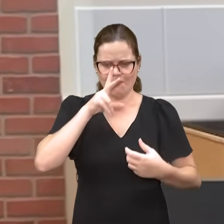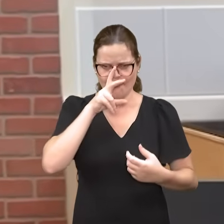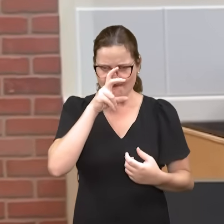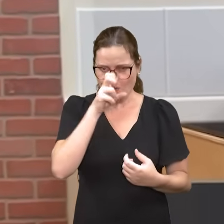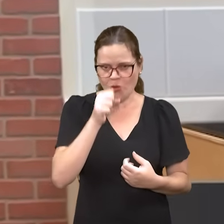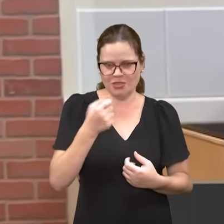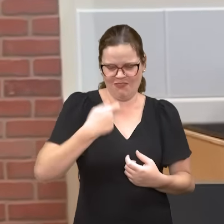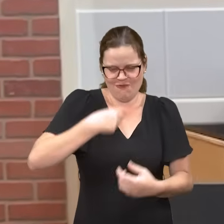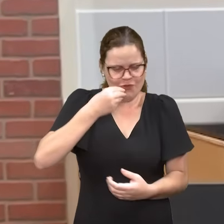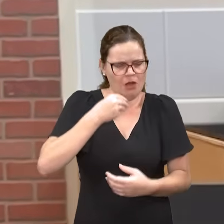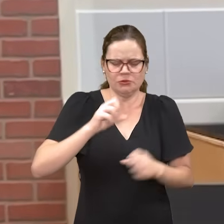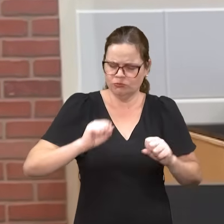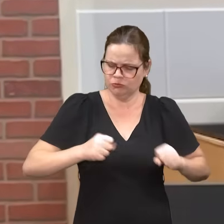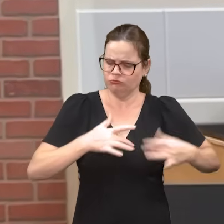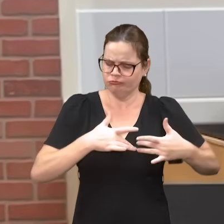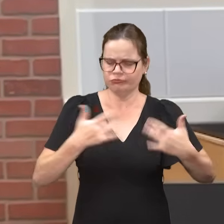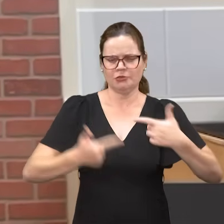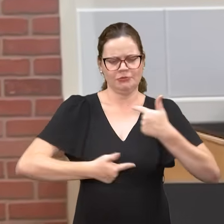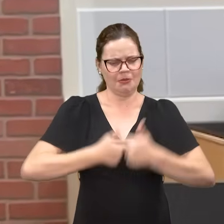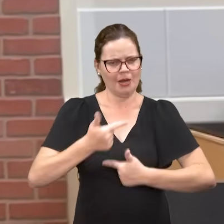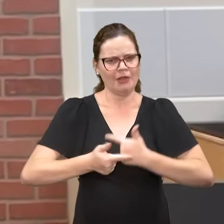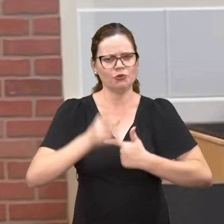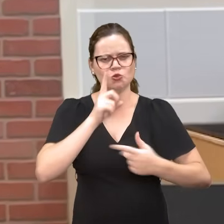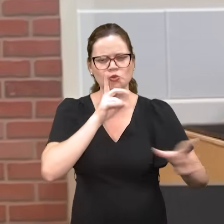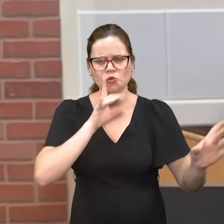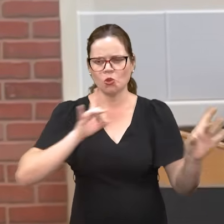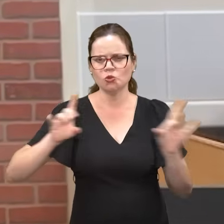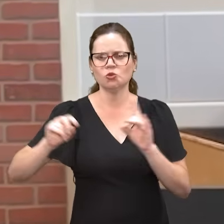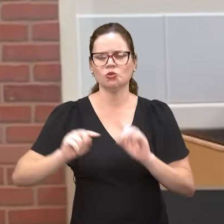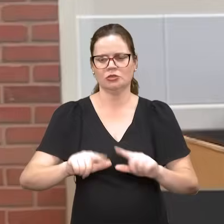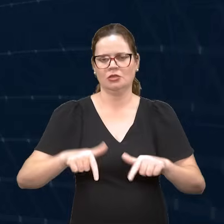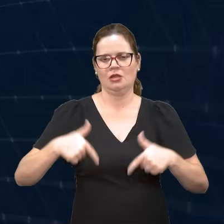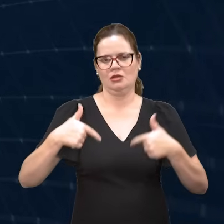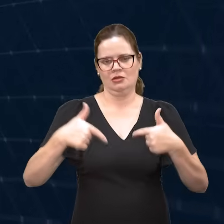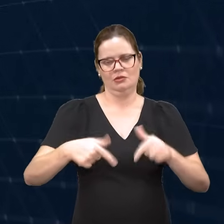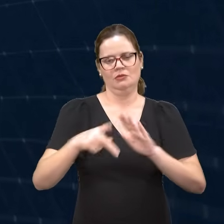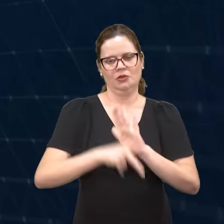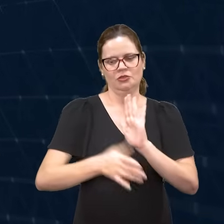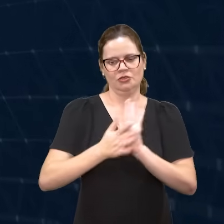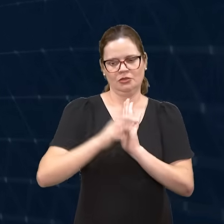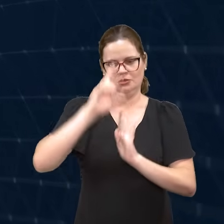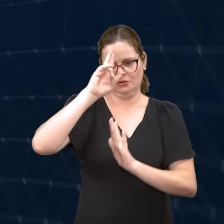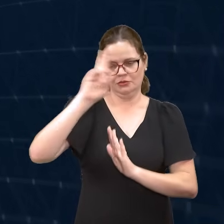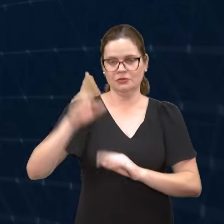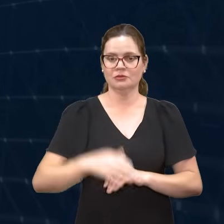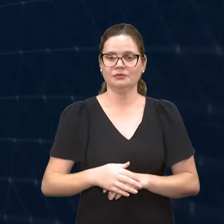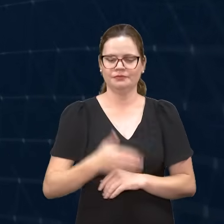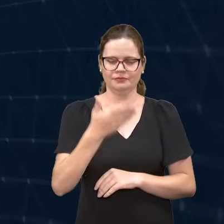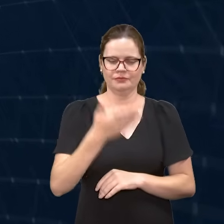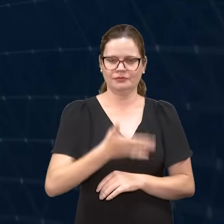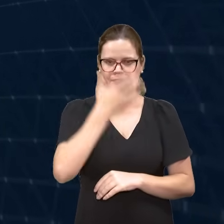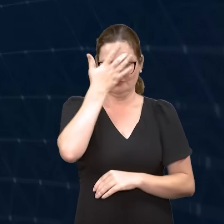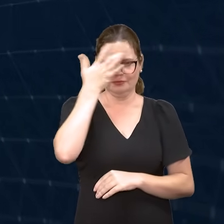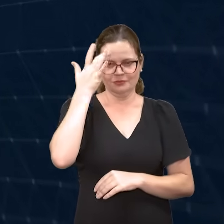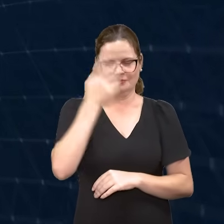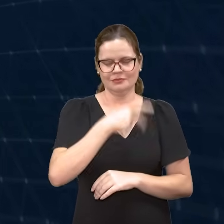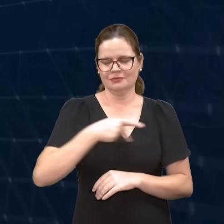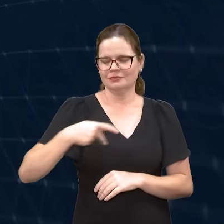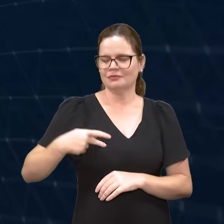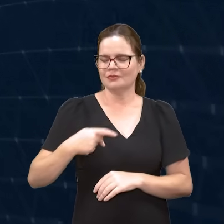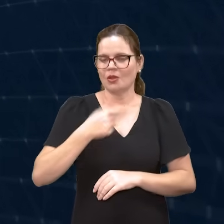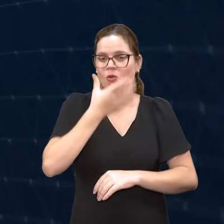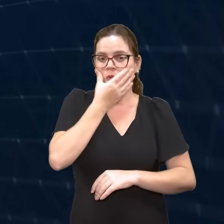Espírito Santo e pela causa que um dia ele abraçou por fé. Um homem de fé, um homem que trazia consigo uma